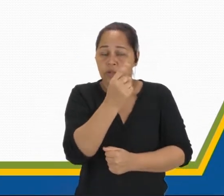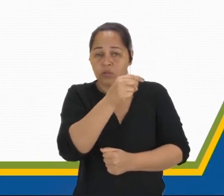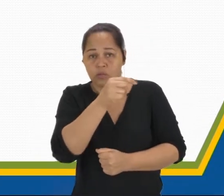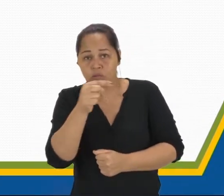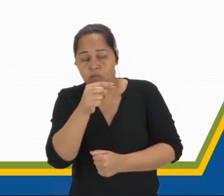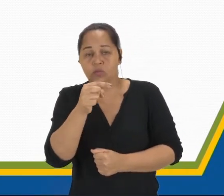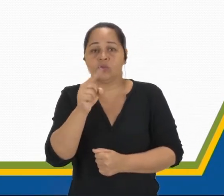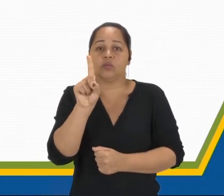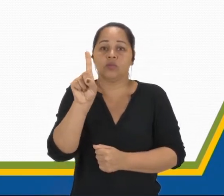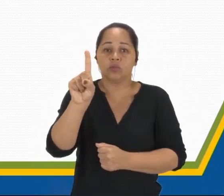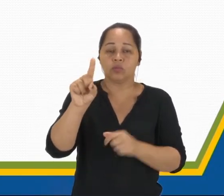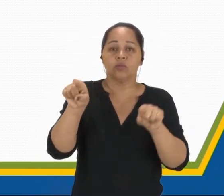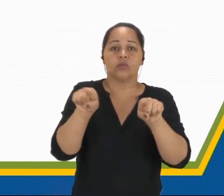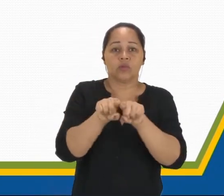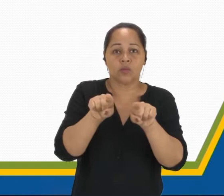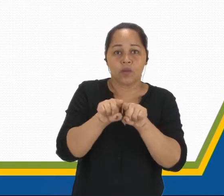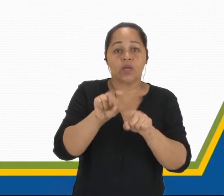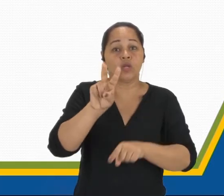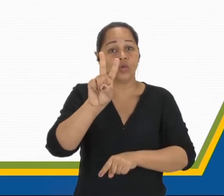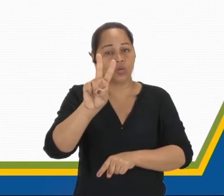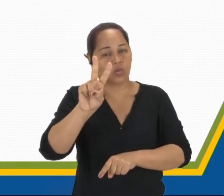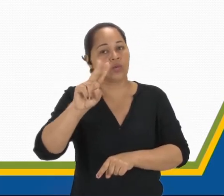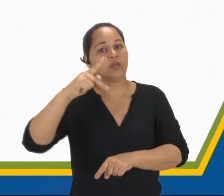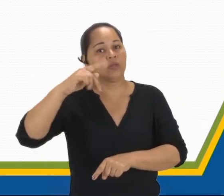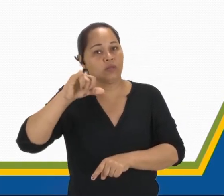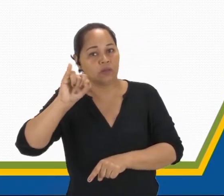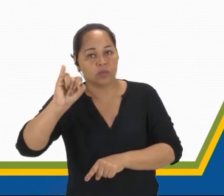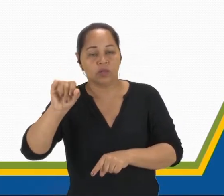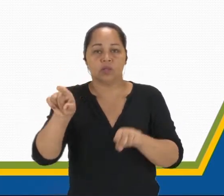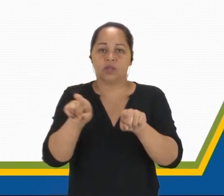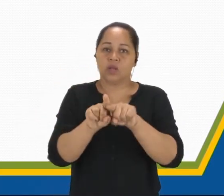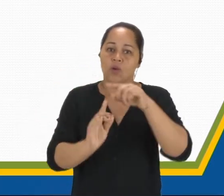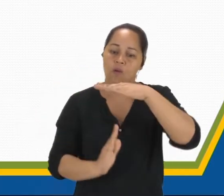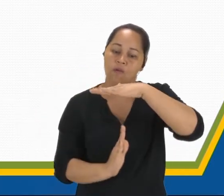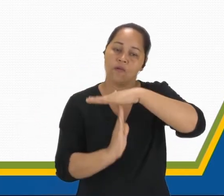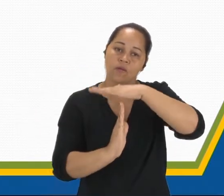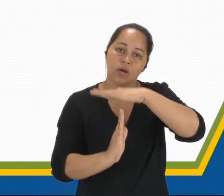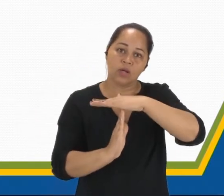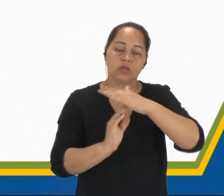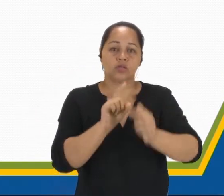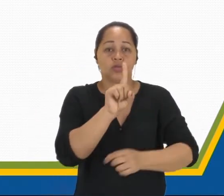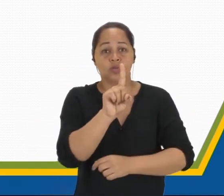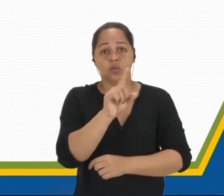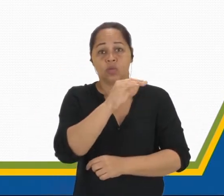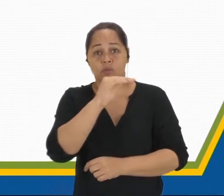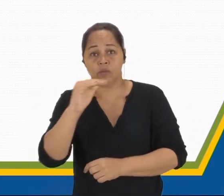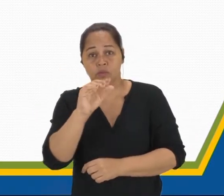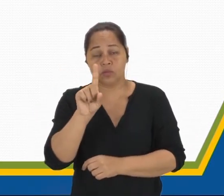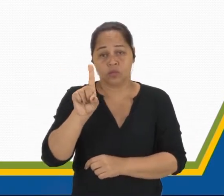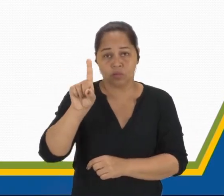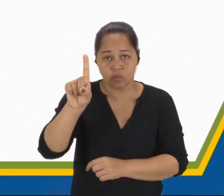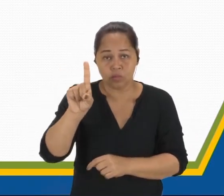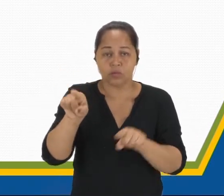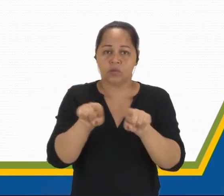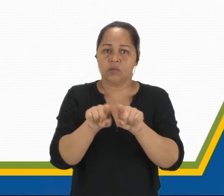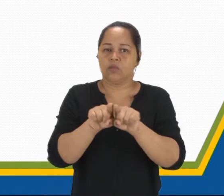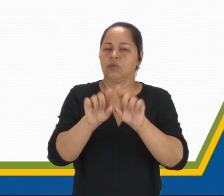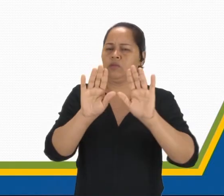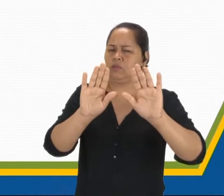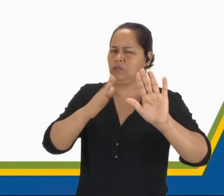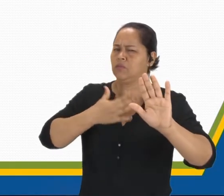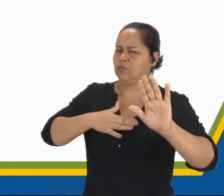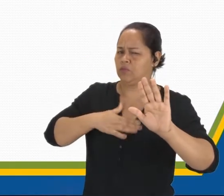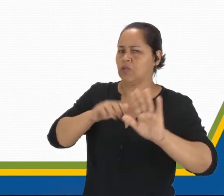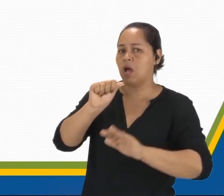é periódica no período 2π, tá? O valor máximo e o mínimo é de 1 a -1 e também não tem assíntotas. Vamos explicar